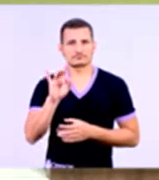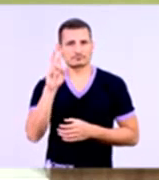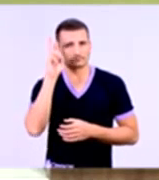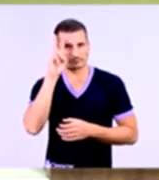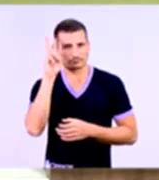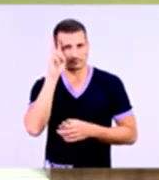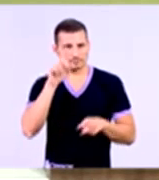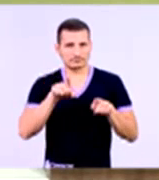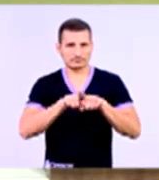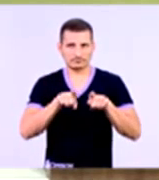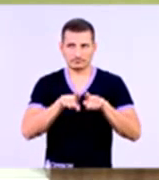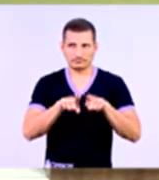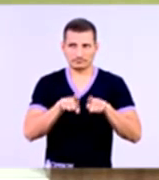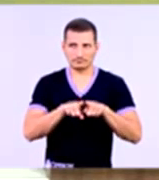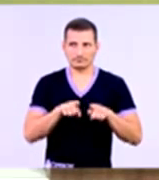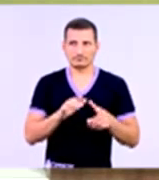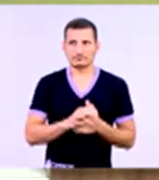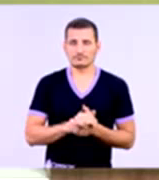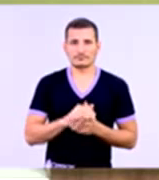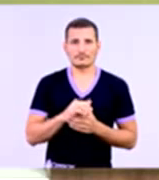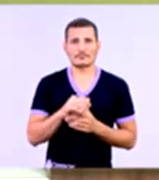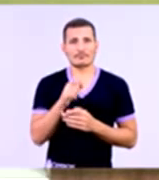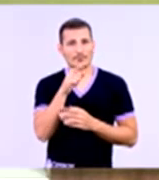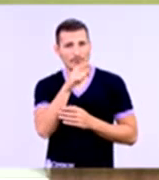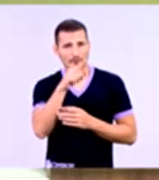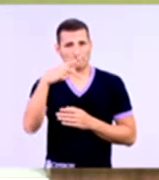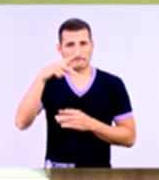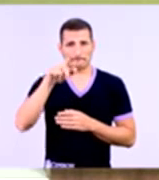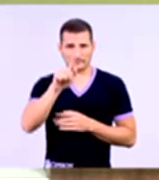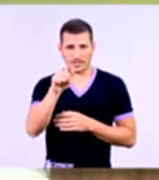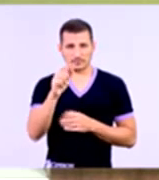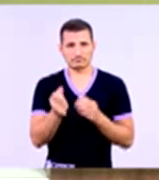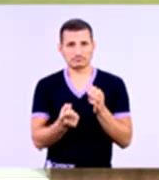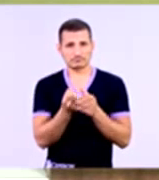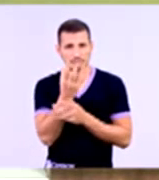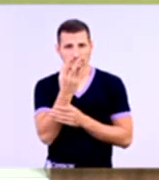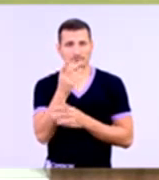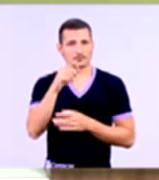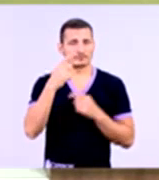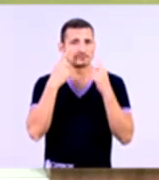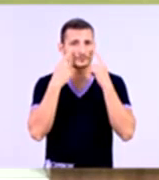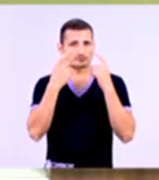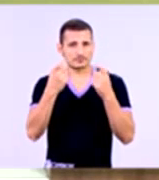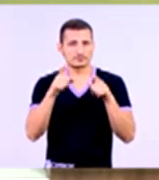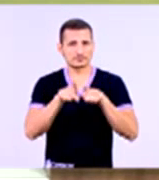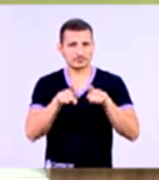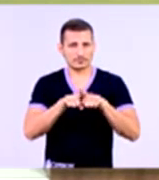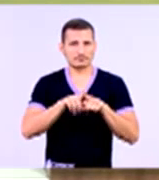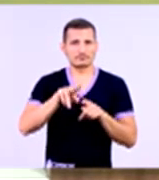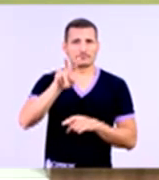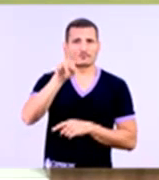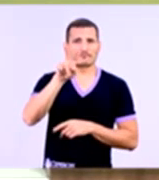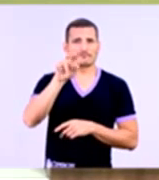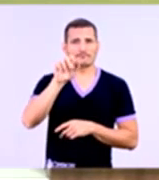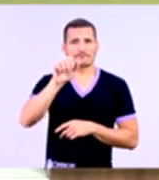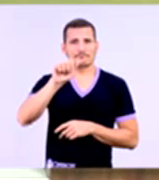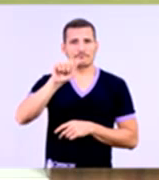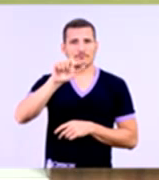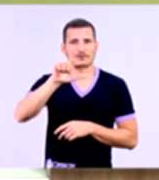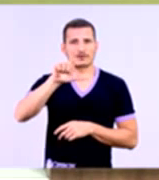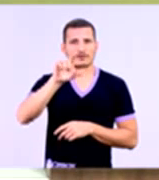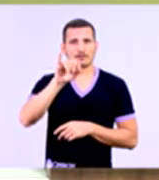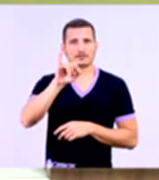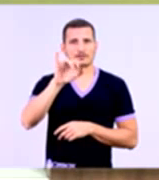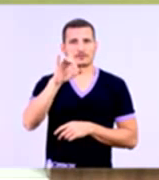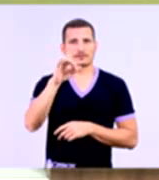que após os alunos criarem essa página, seria interessante também que os alunos validassem esse JSON, né, através do